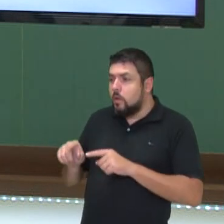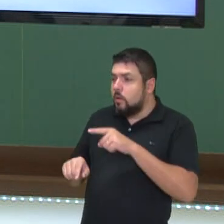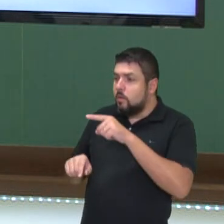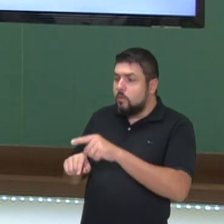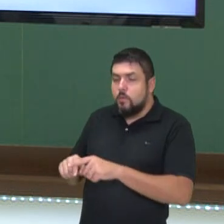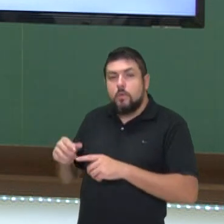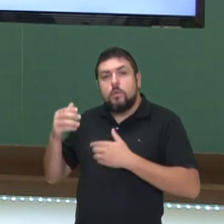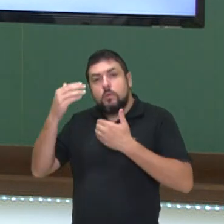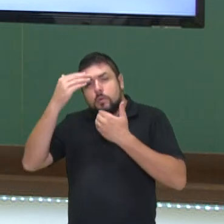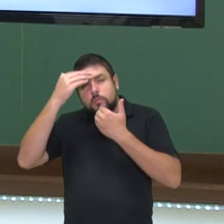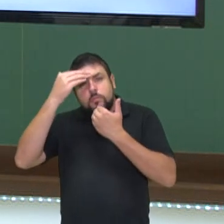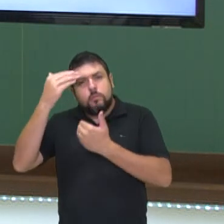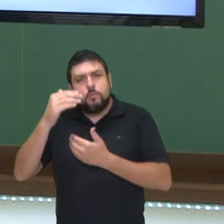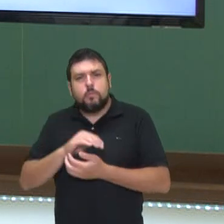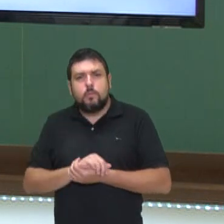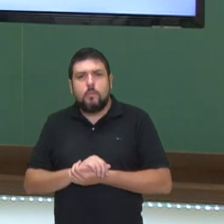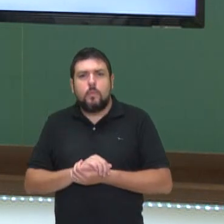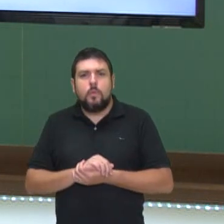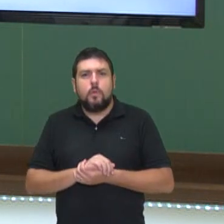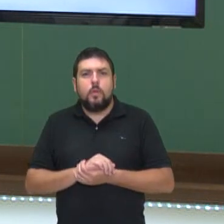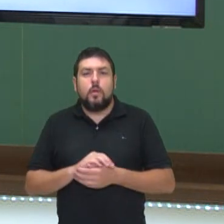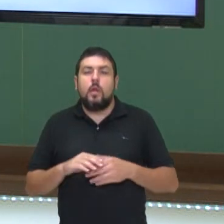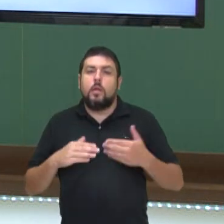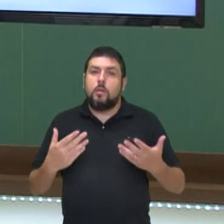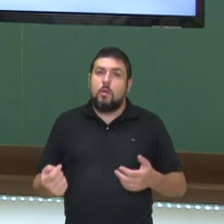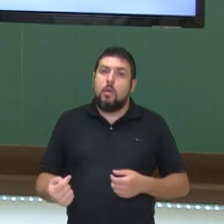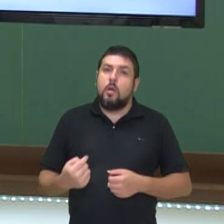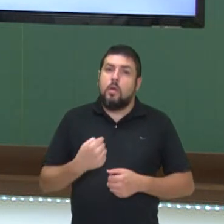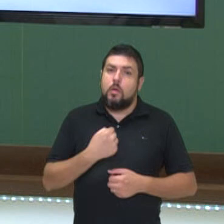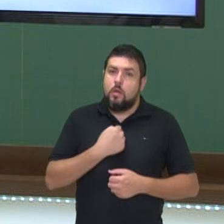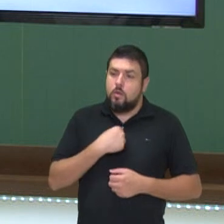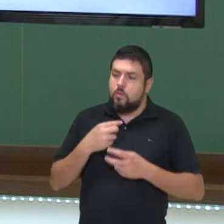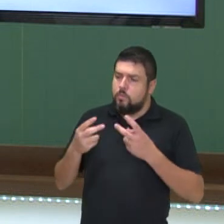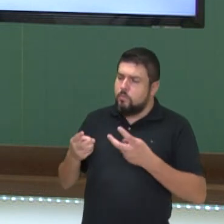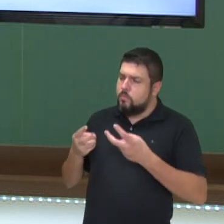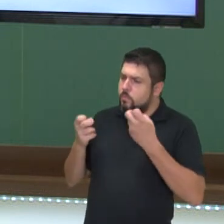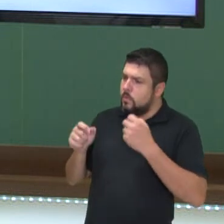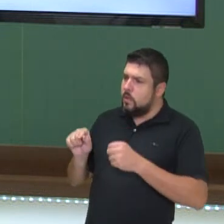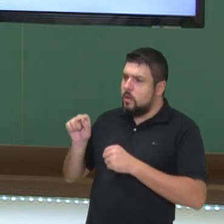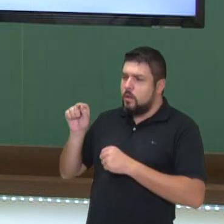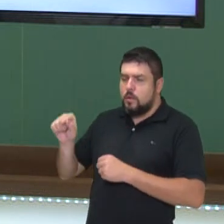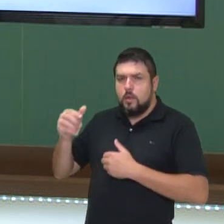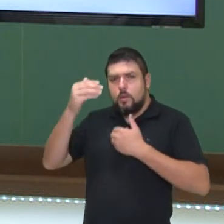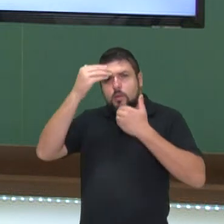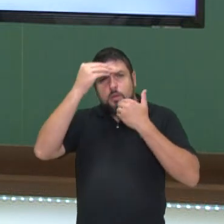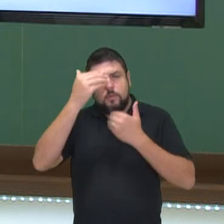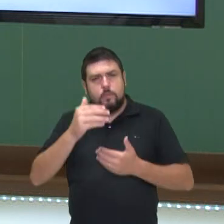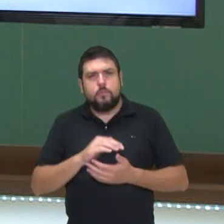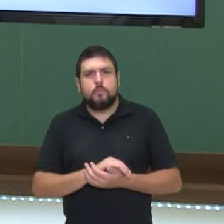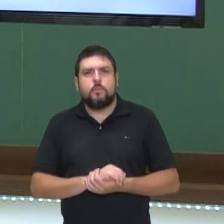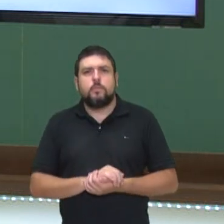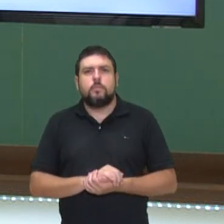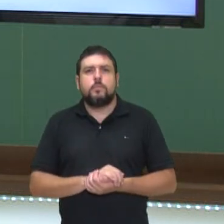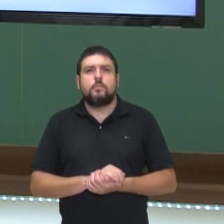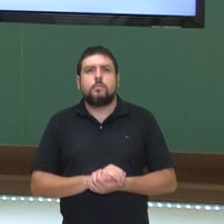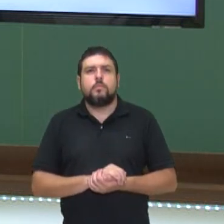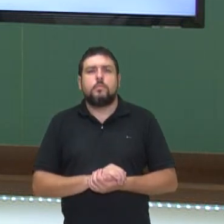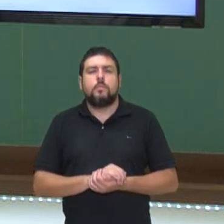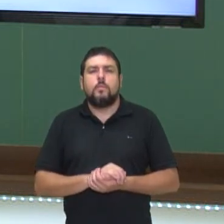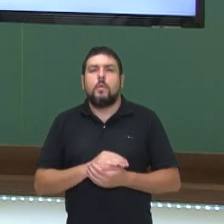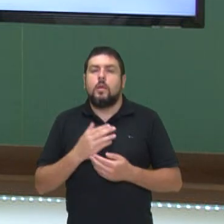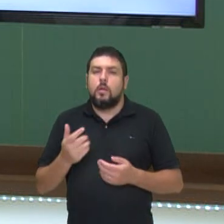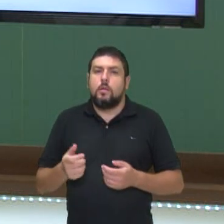Eu considero ele, o considero grato. Alguém está achando alguém grato, né? Então, dois